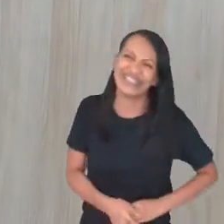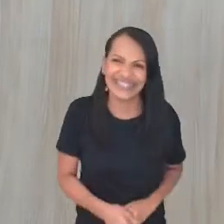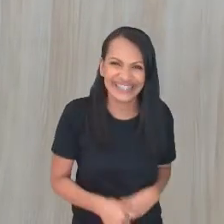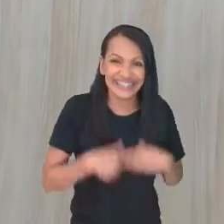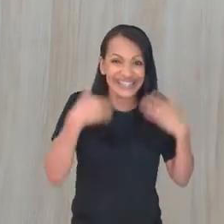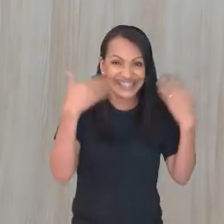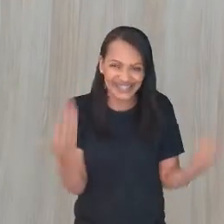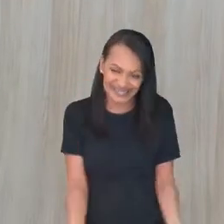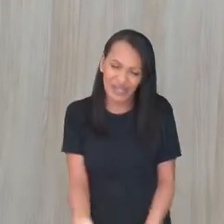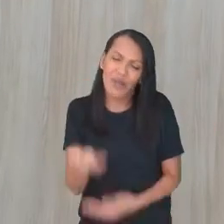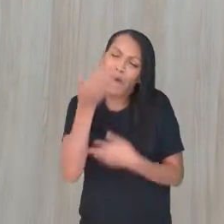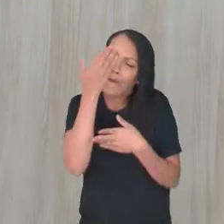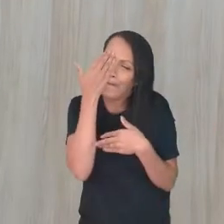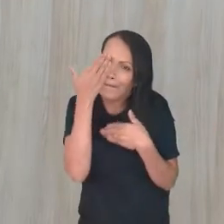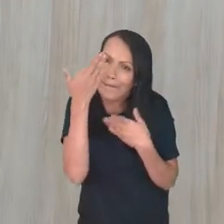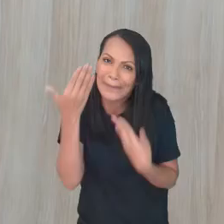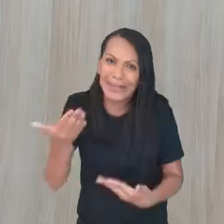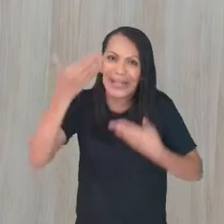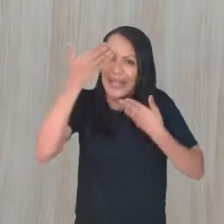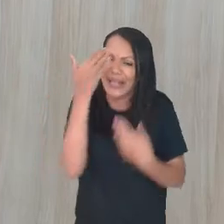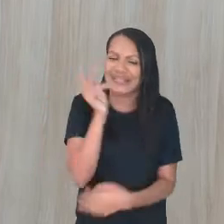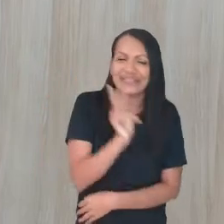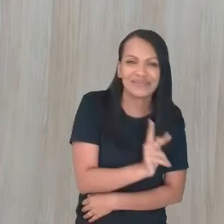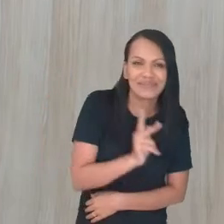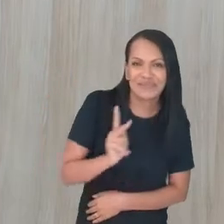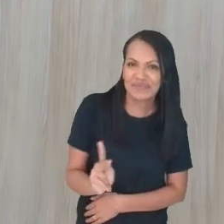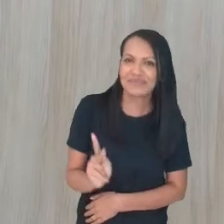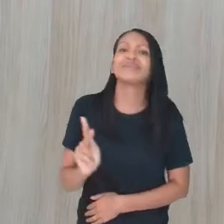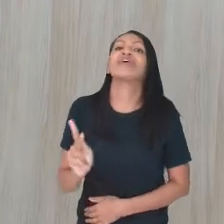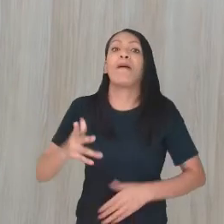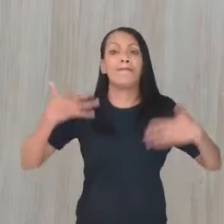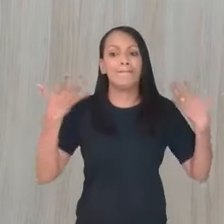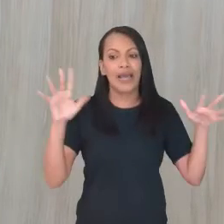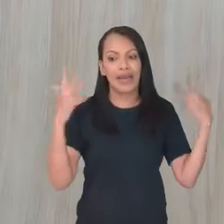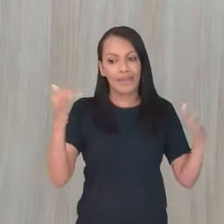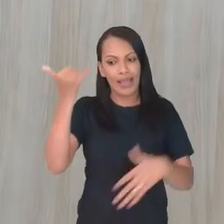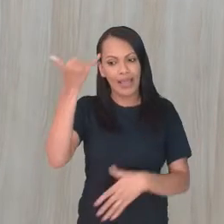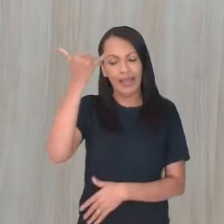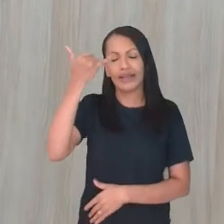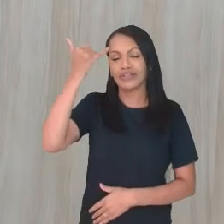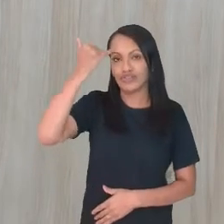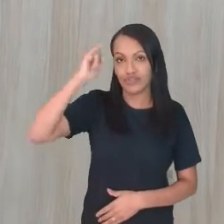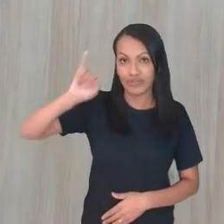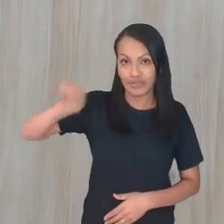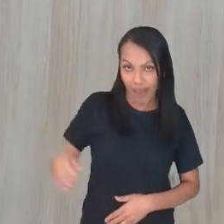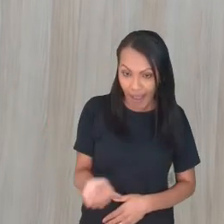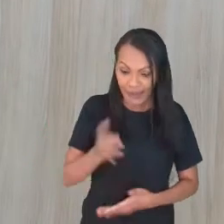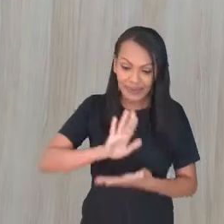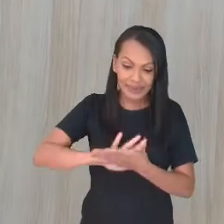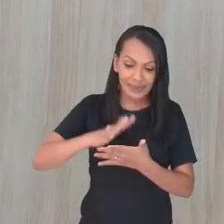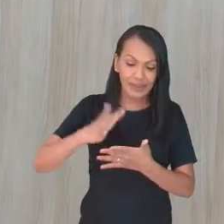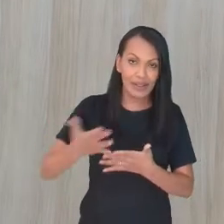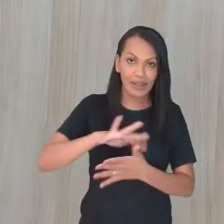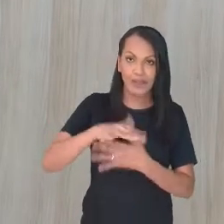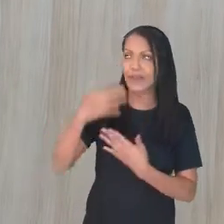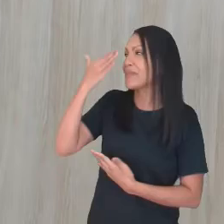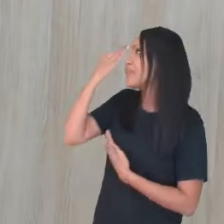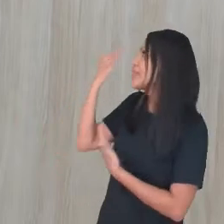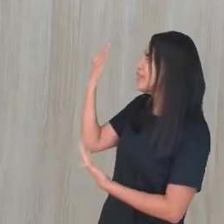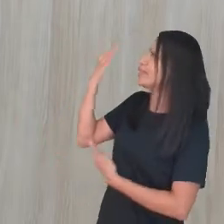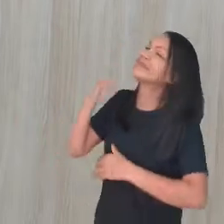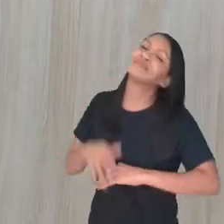Então é isso, muito obrigada, professor. Parabéns, Jéssica, nossa intérprete. E voltamos aqui com toda